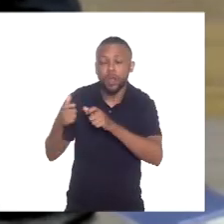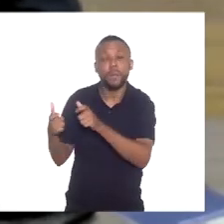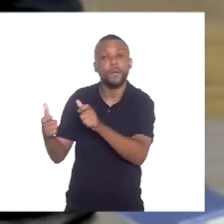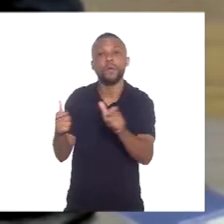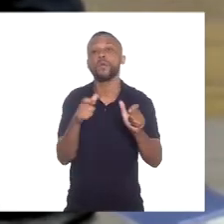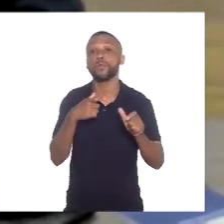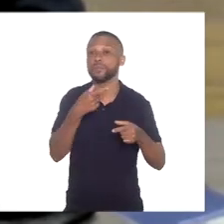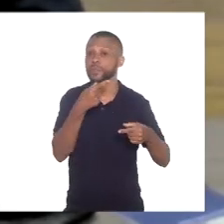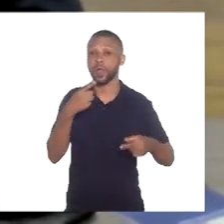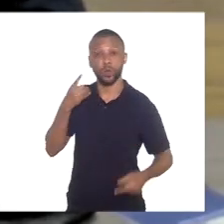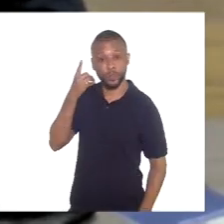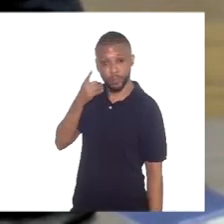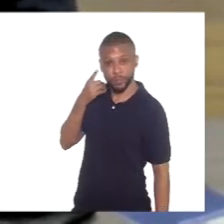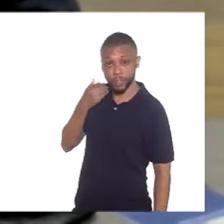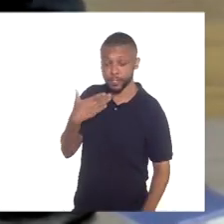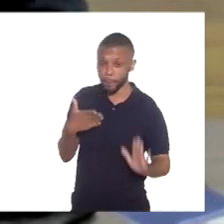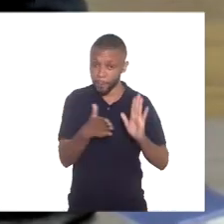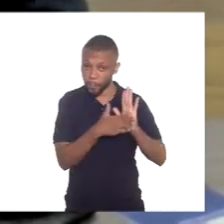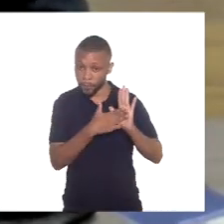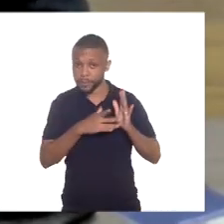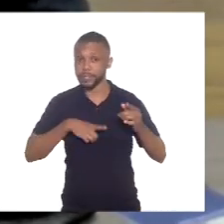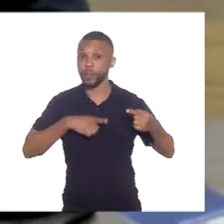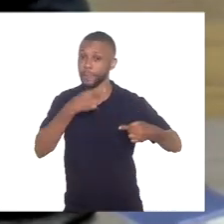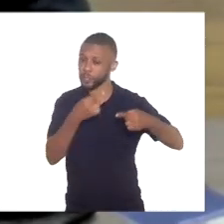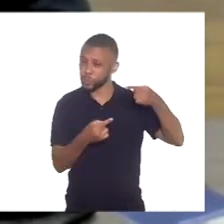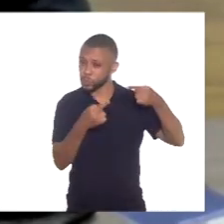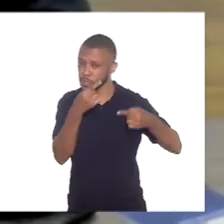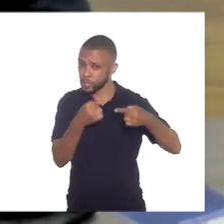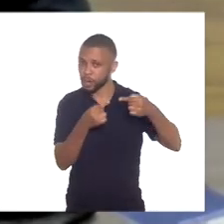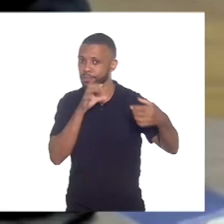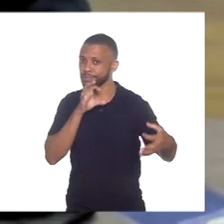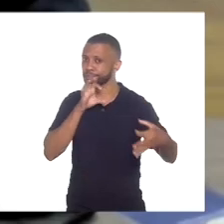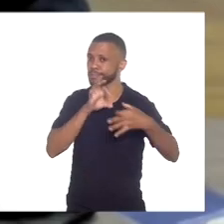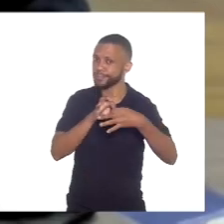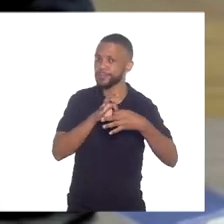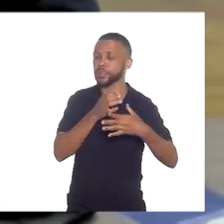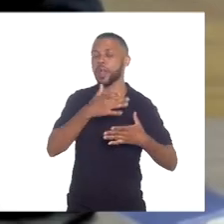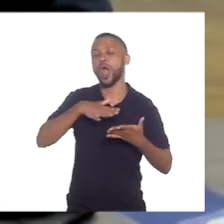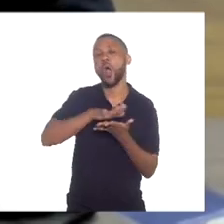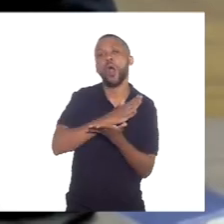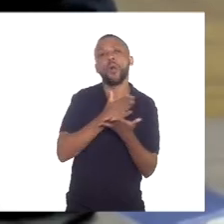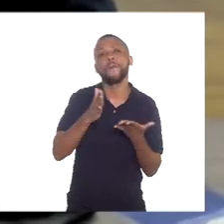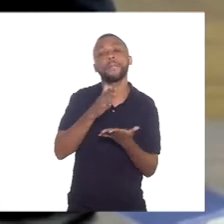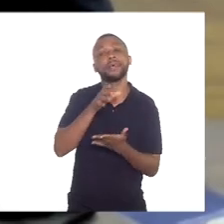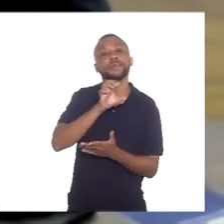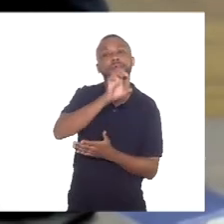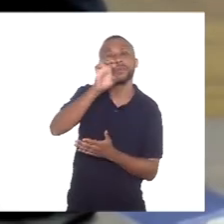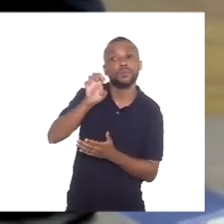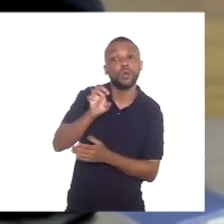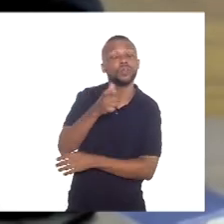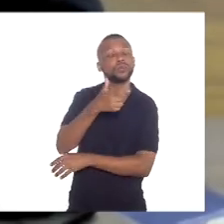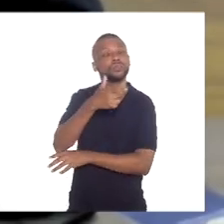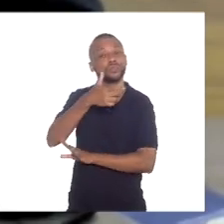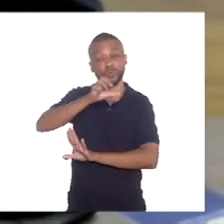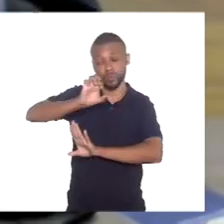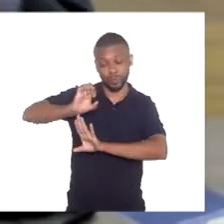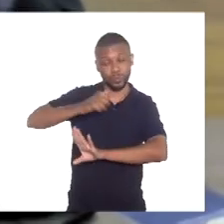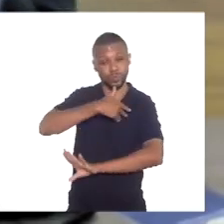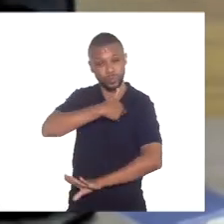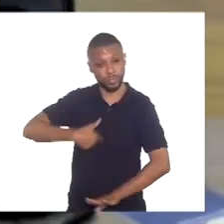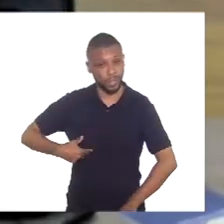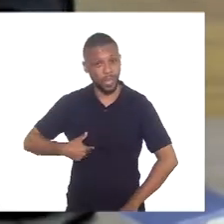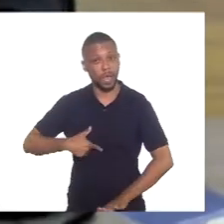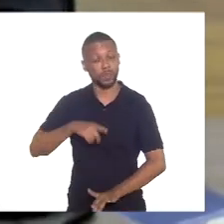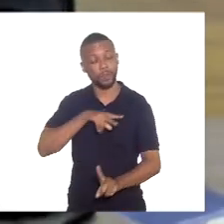está propondo fazer uma rodada de discussões a partir do Fundo Soberano por região do Estado. Quer dizer, do ponto de vista dos sistemas produtivos, e do